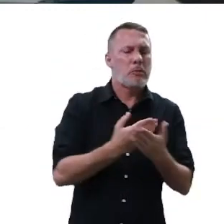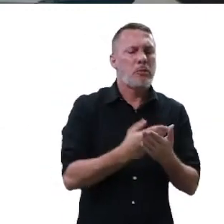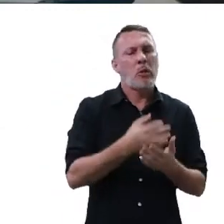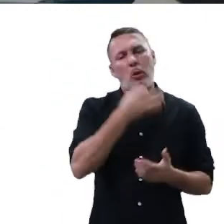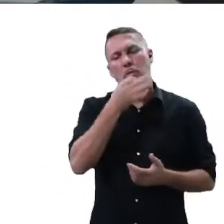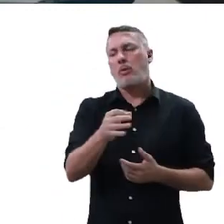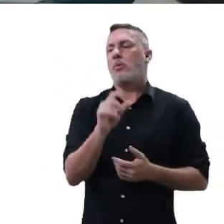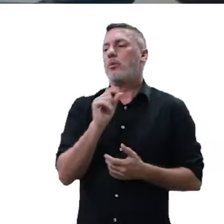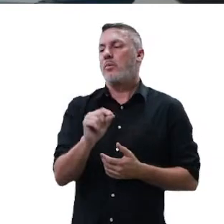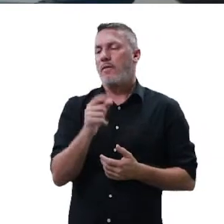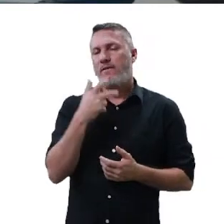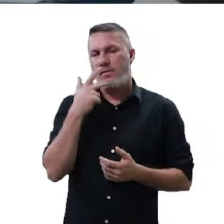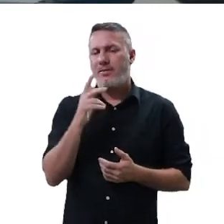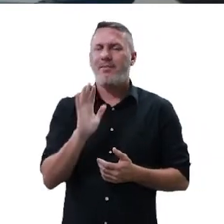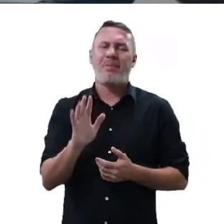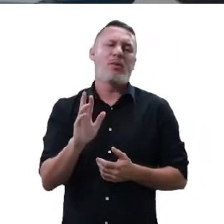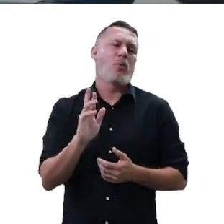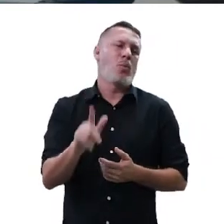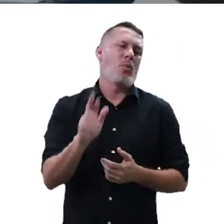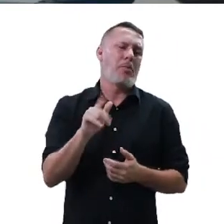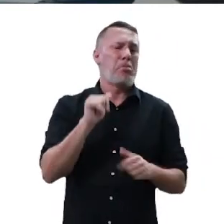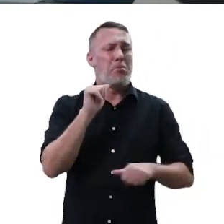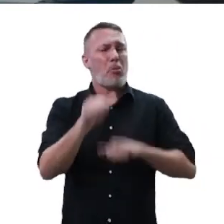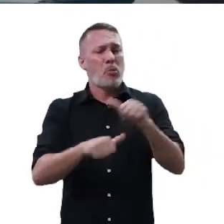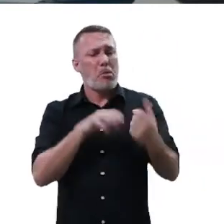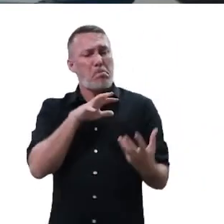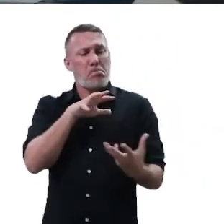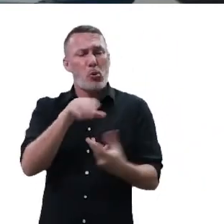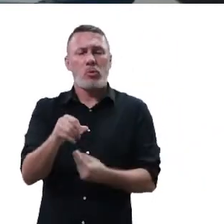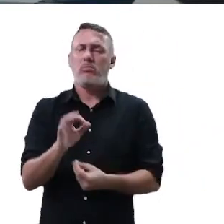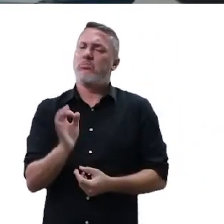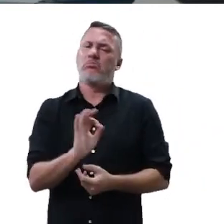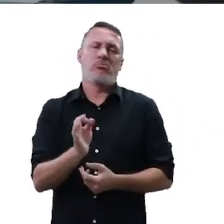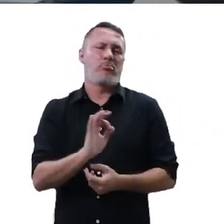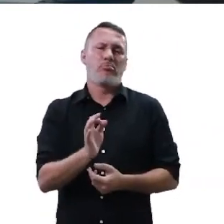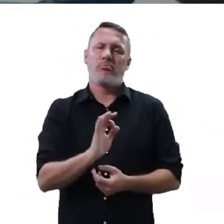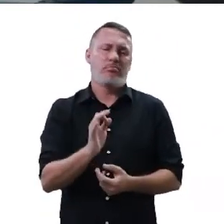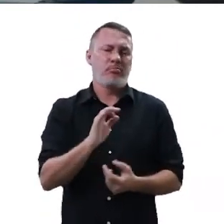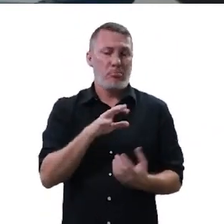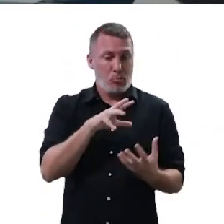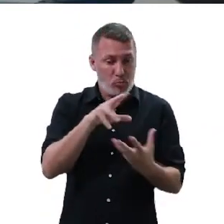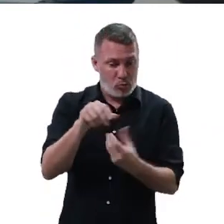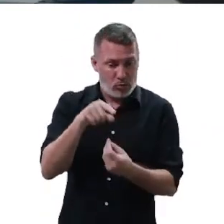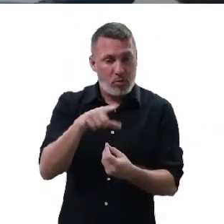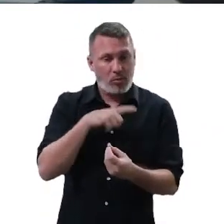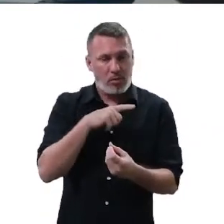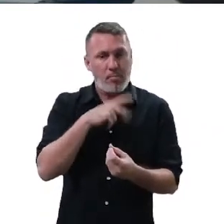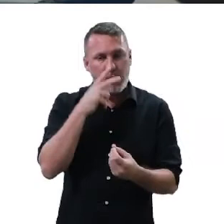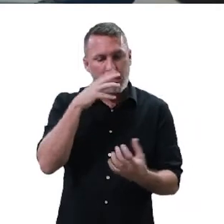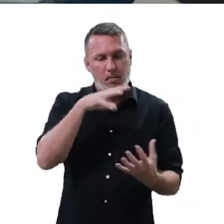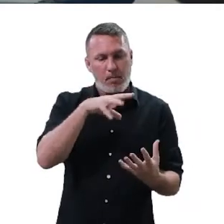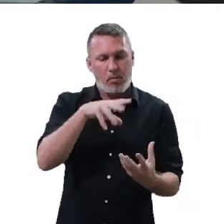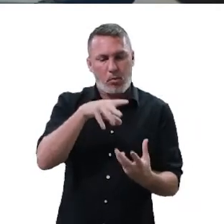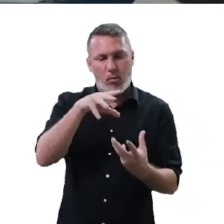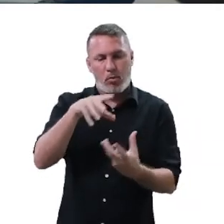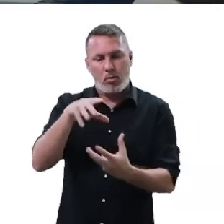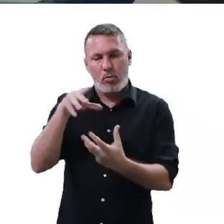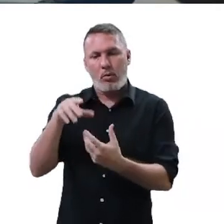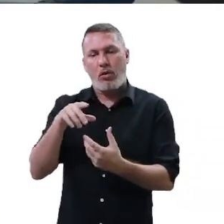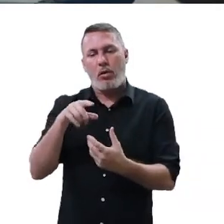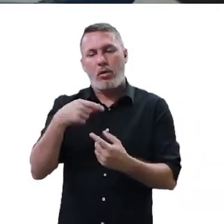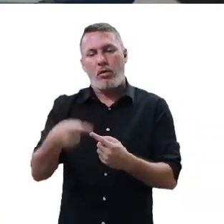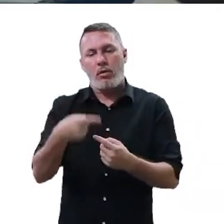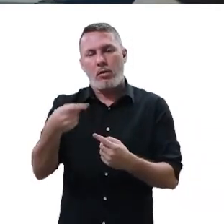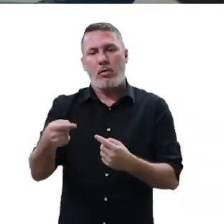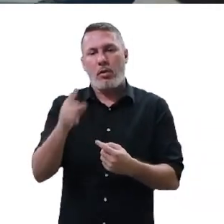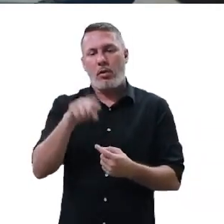Parmênides, eles chegavam à conclusão, gente, que não tem nada de mudança no mundo, que o mundo ele deriva de um